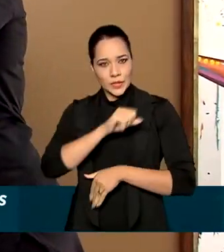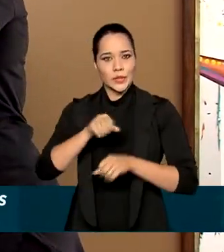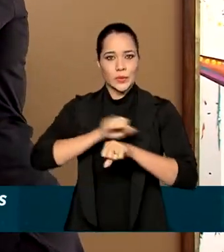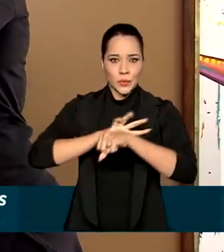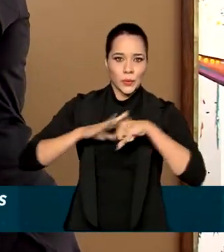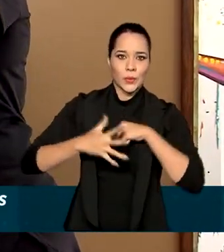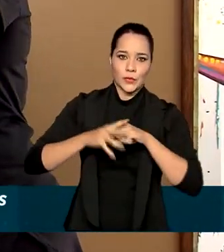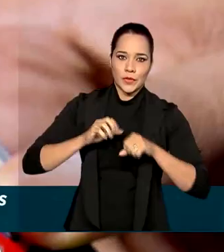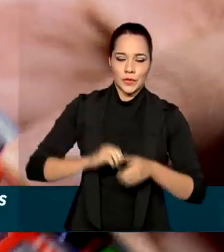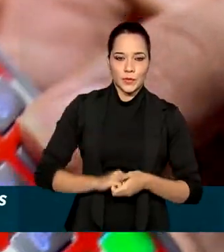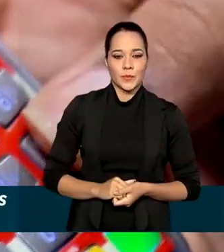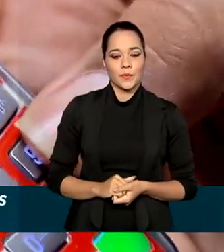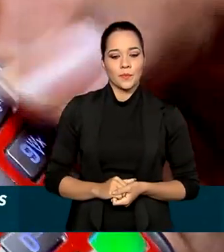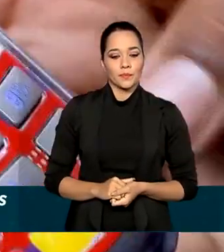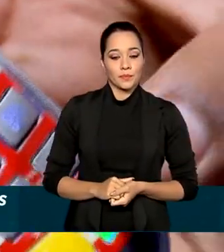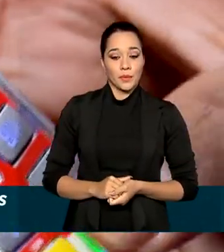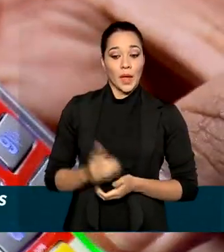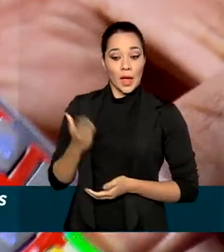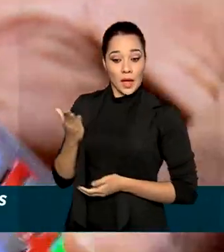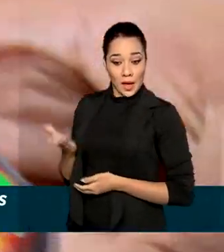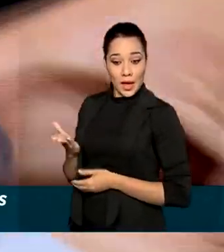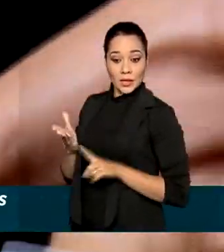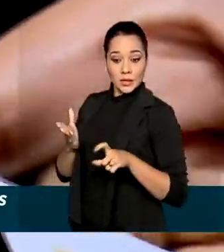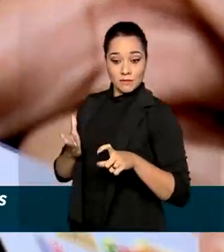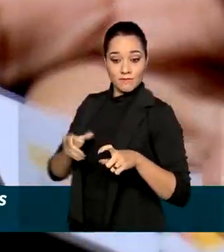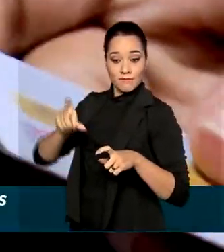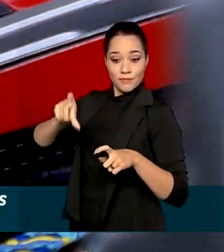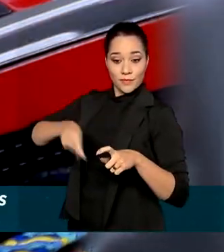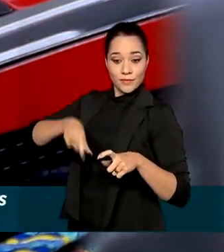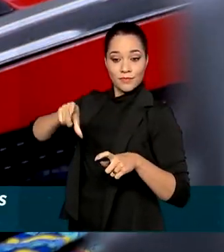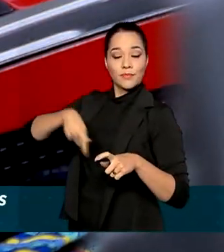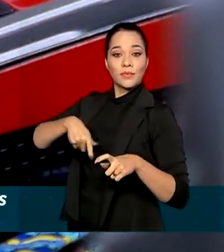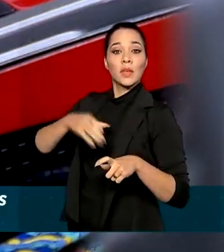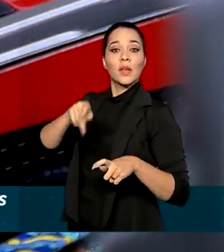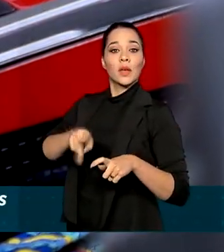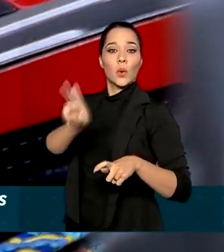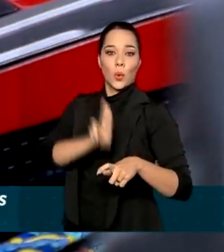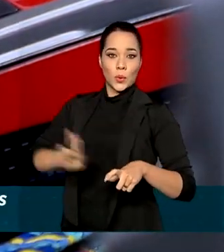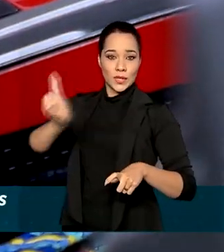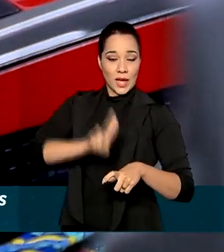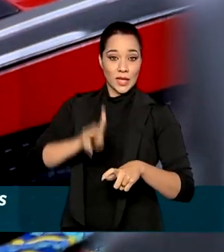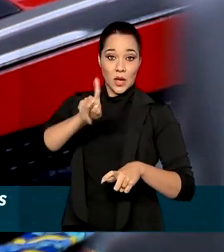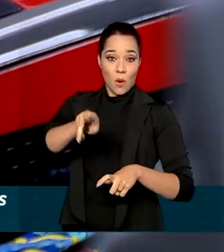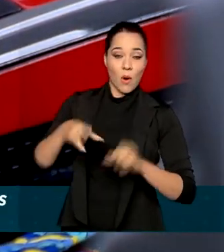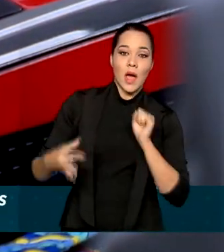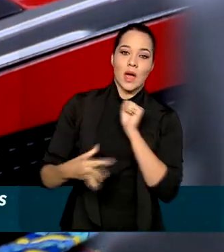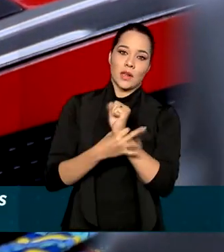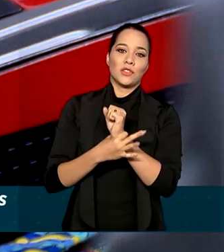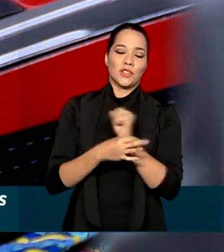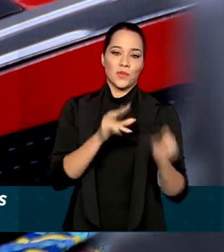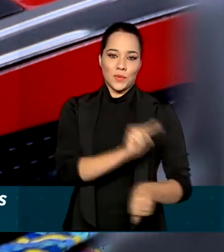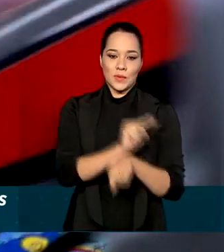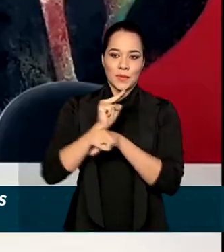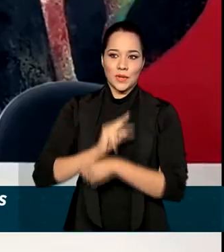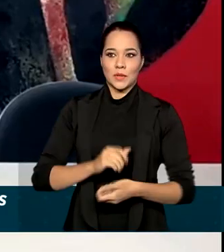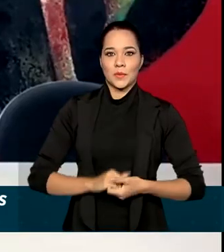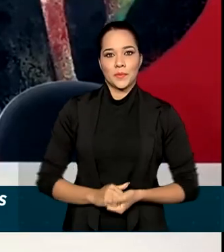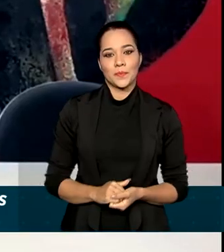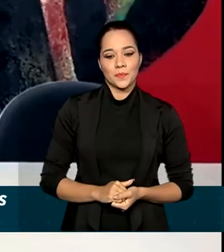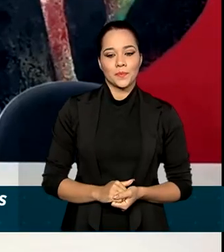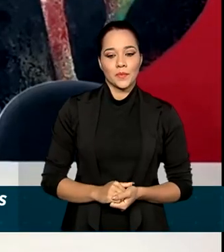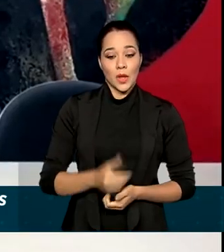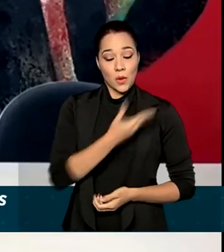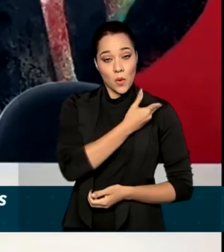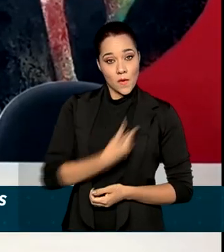pela Covid-19. As maquininhas de cartão de crédito vão ser usadas como garantia dos empréstimos. O